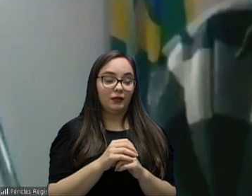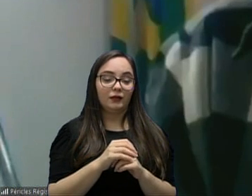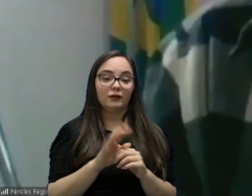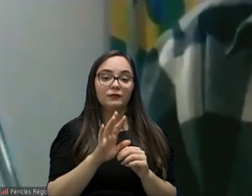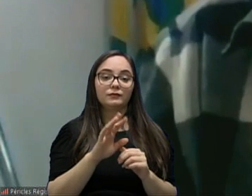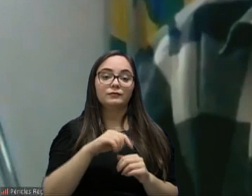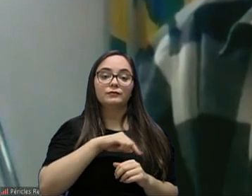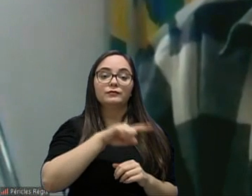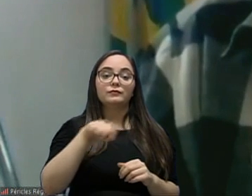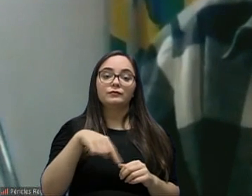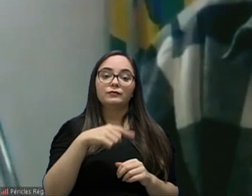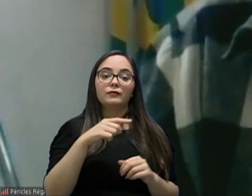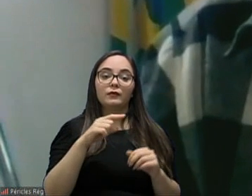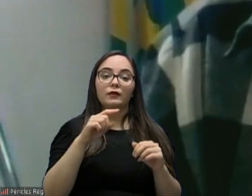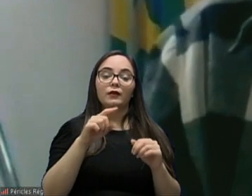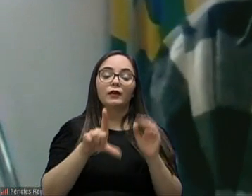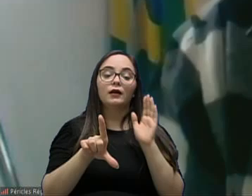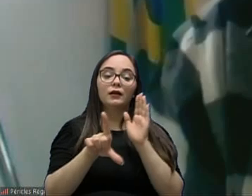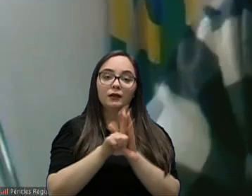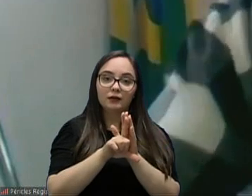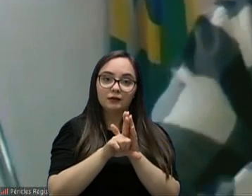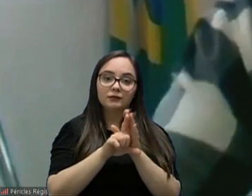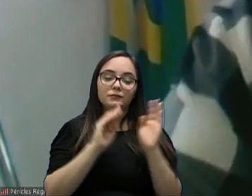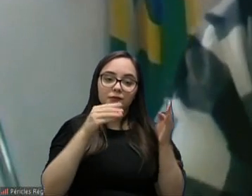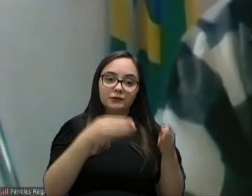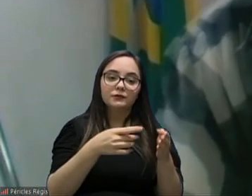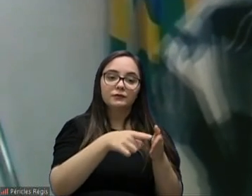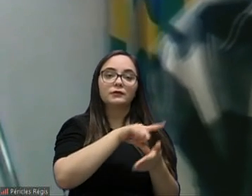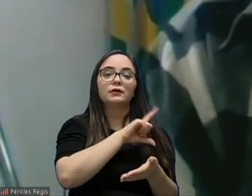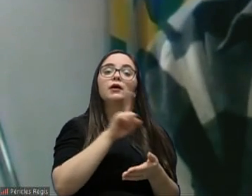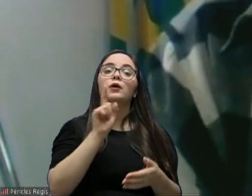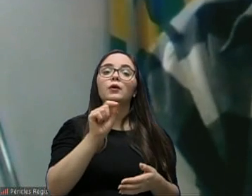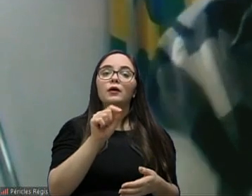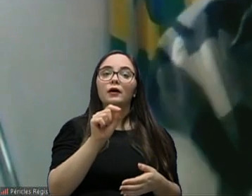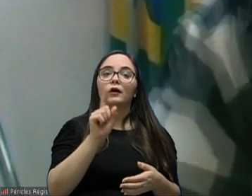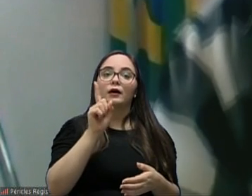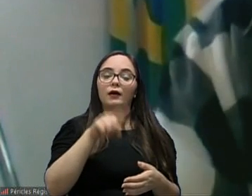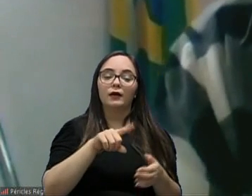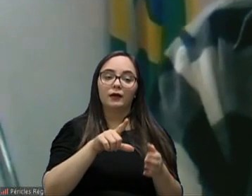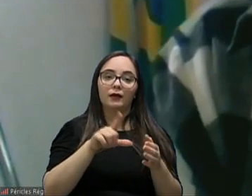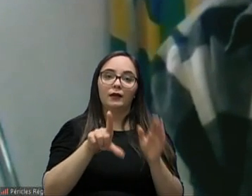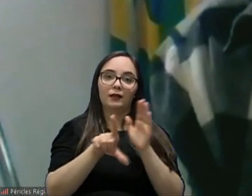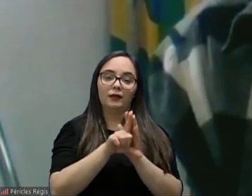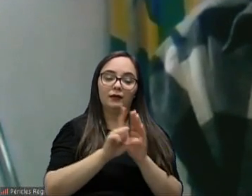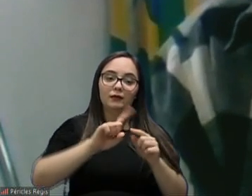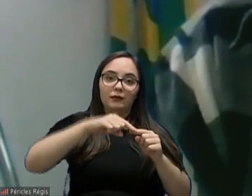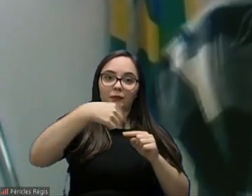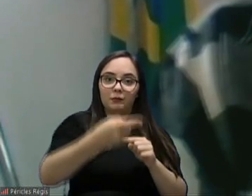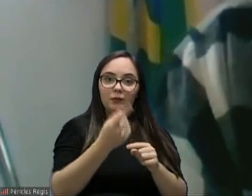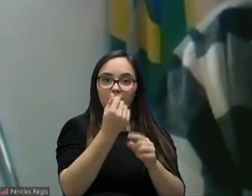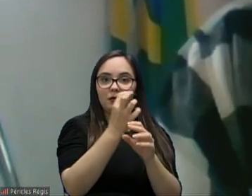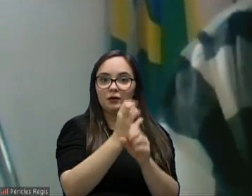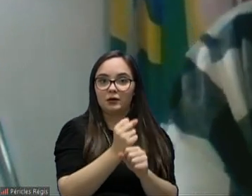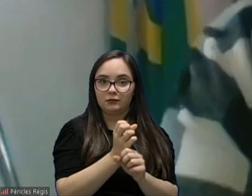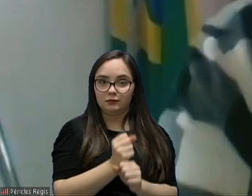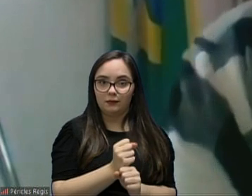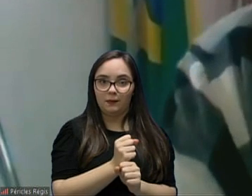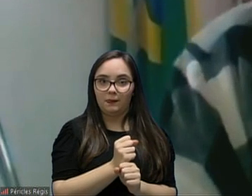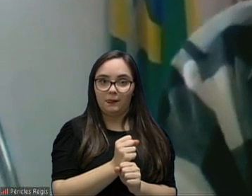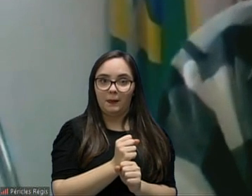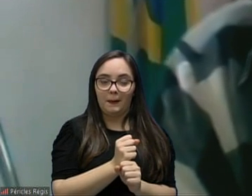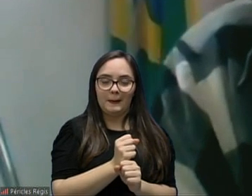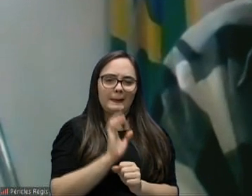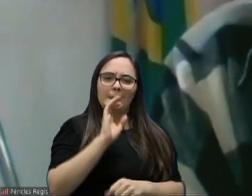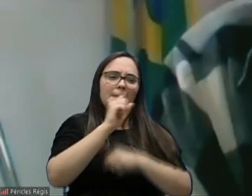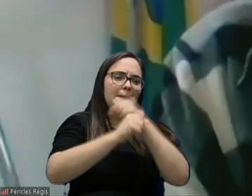lei específica anterior? É a lei depois do orçamento. Não tem problema ser no ano